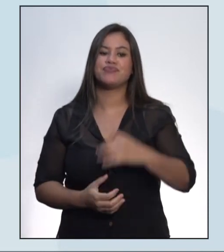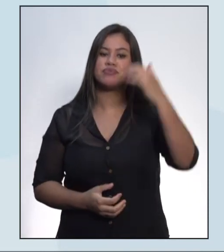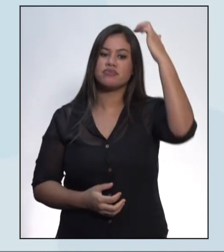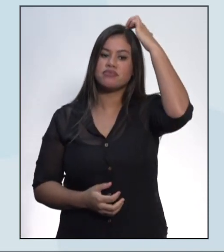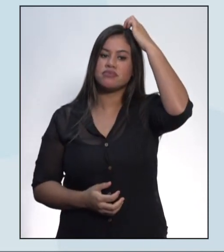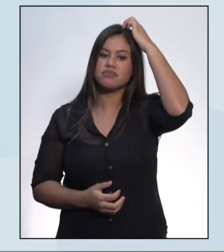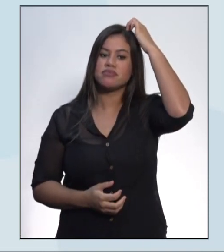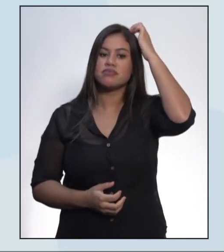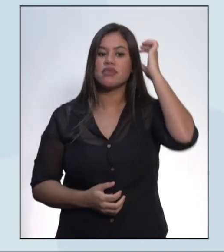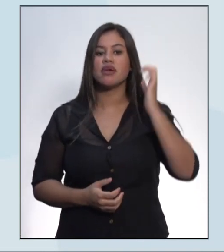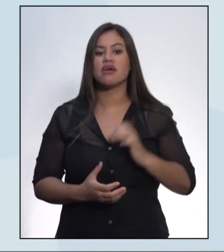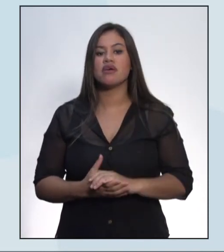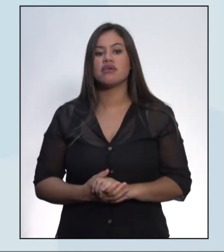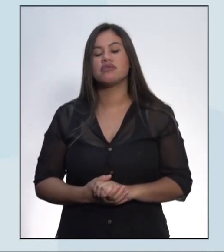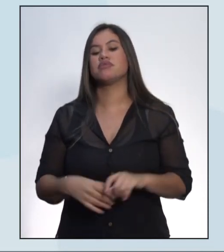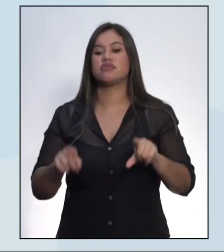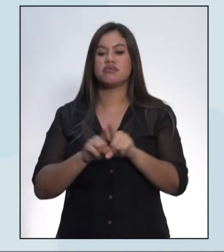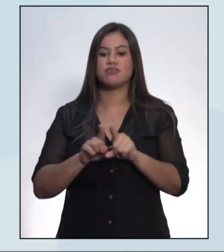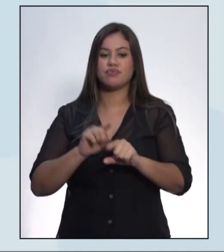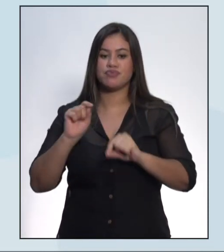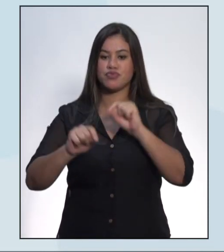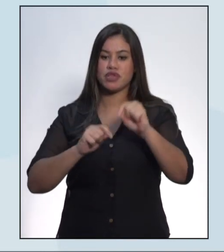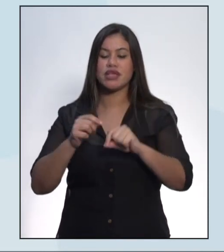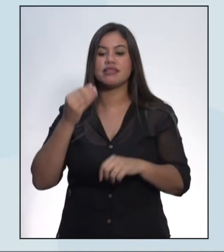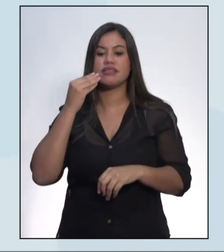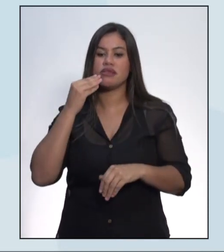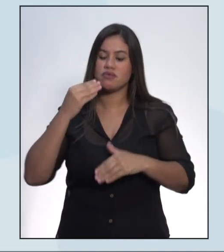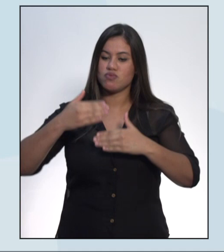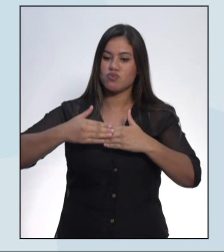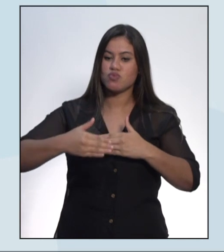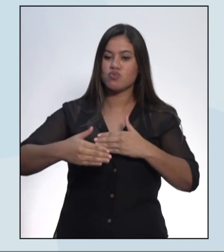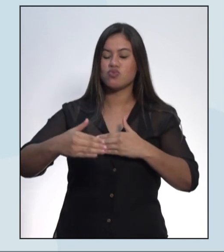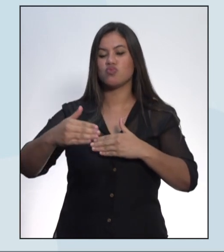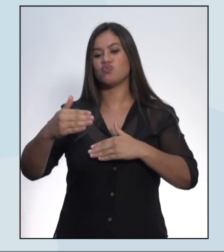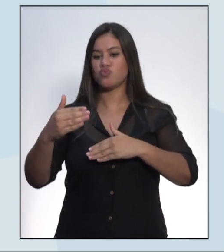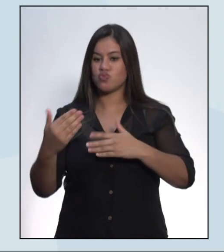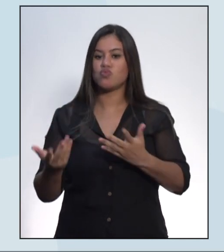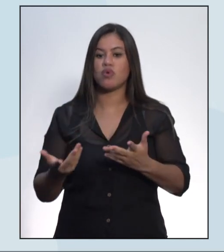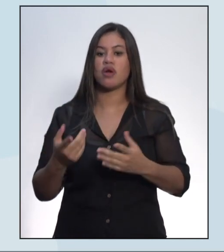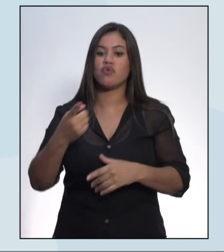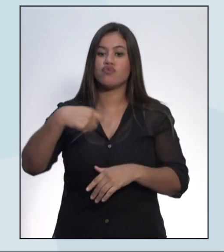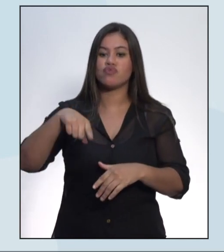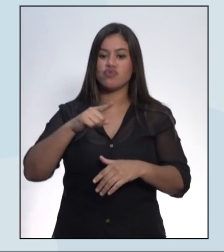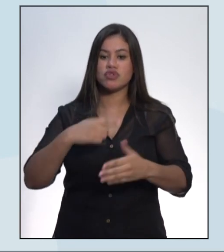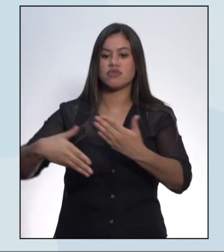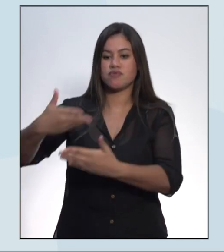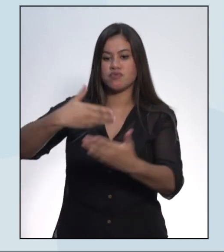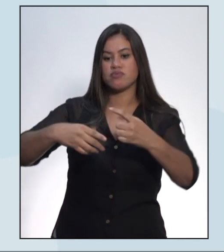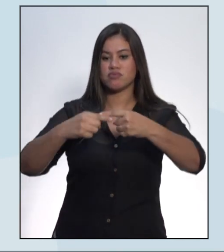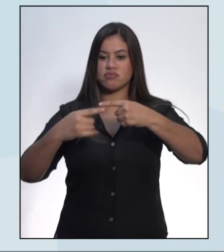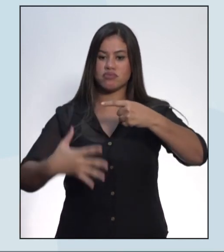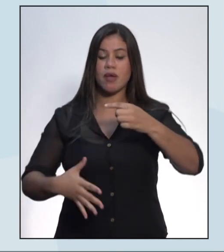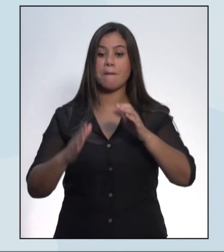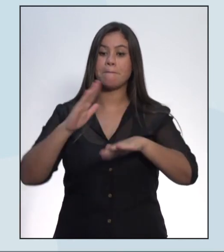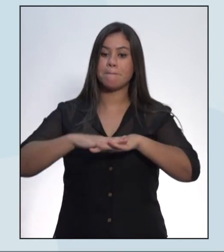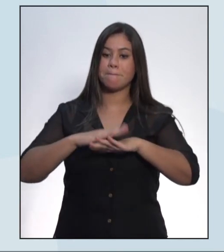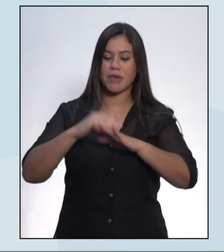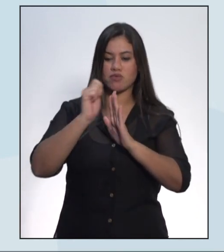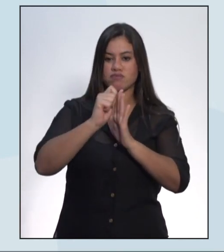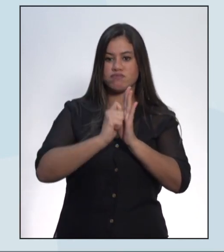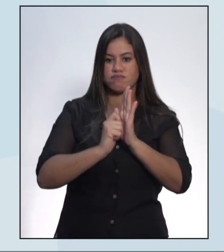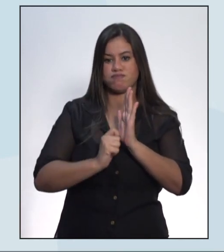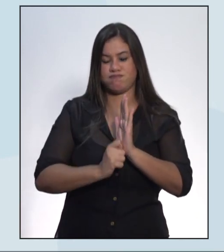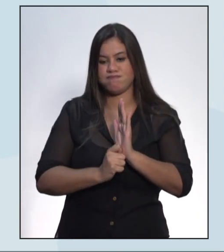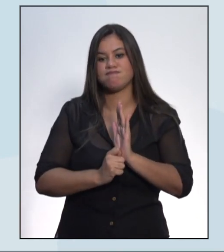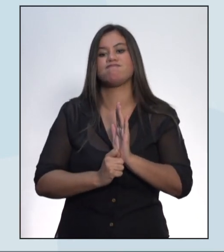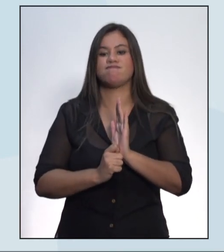ser sugeridos alguns exercícios. Então, eu peço que vocês façam, participem, interajam pelo chat, façam